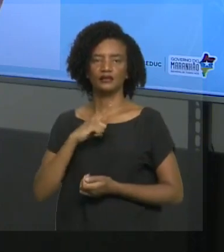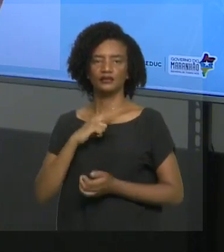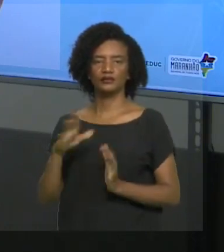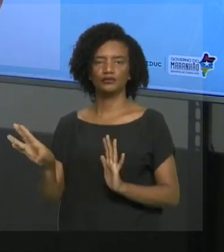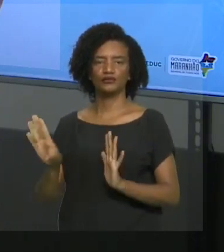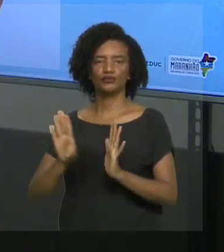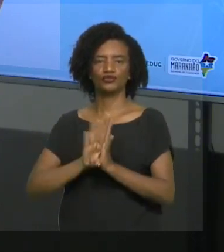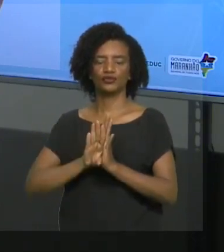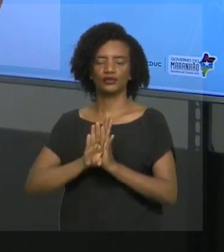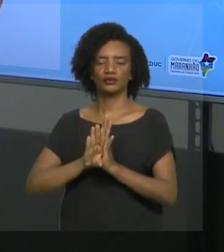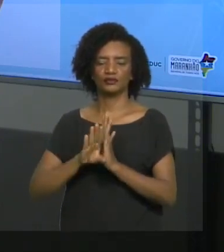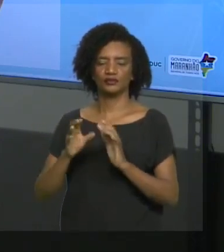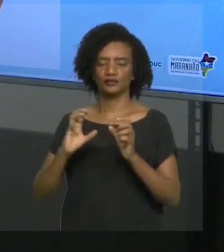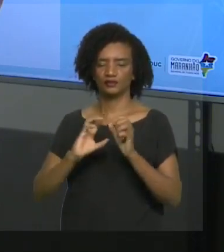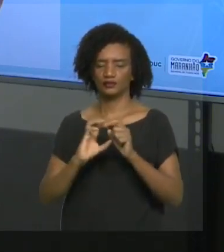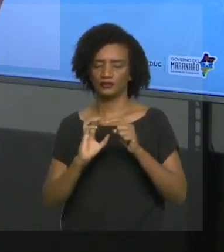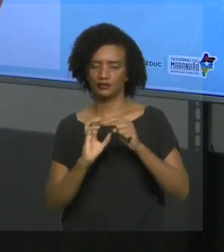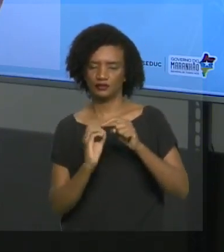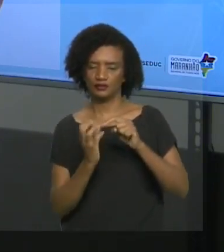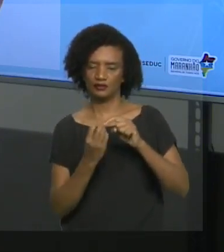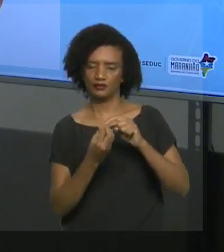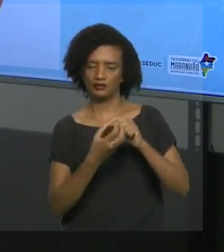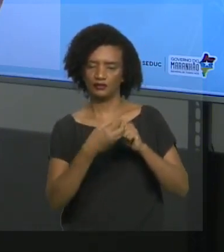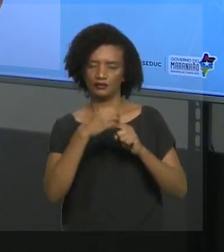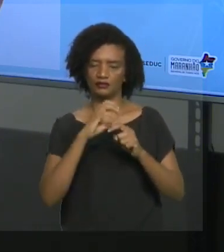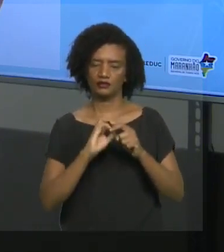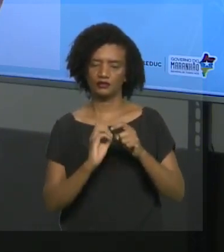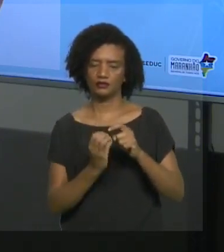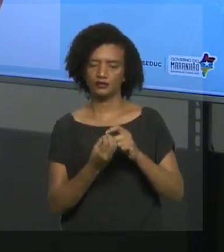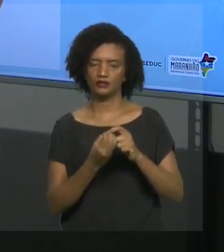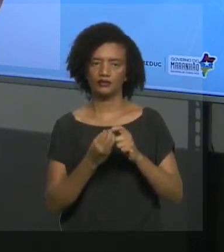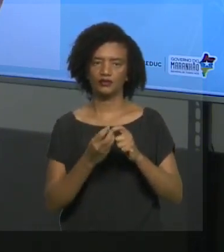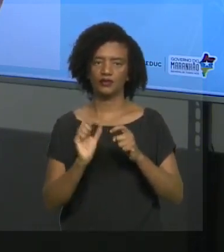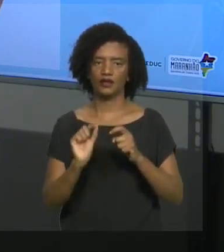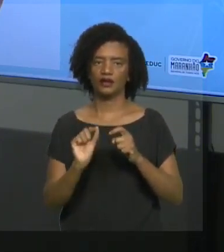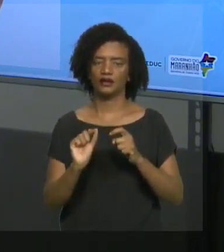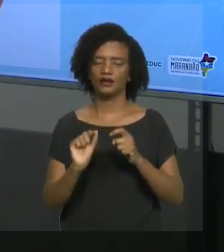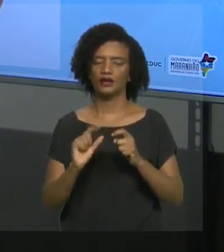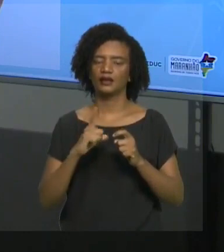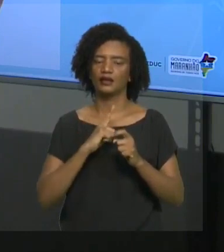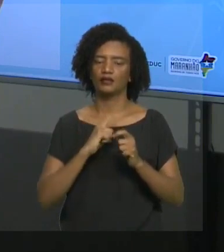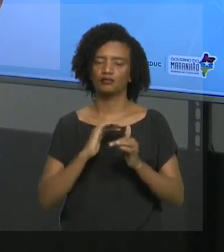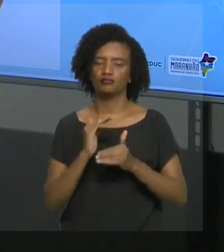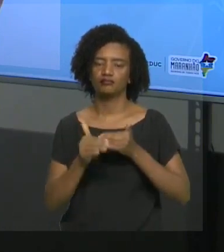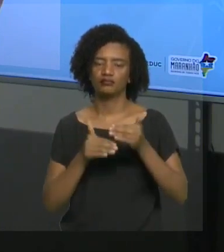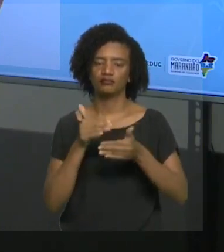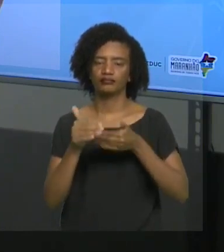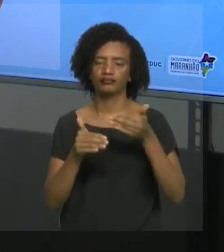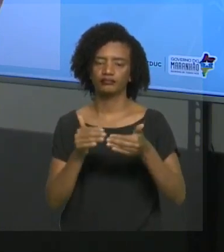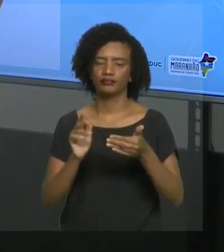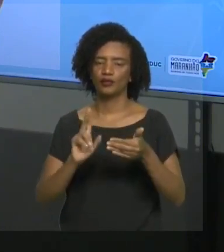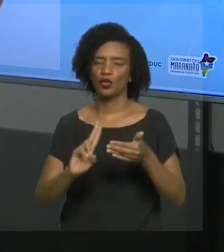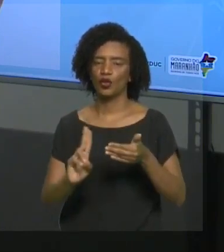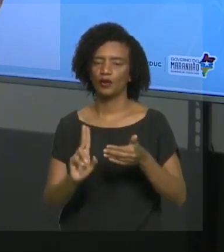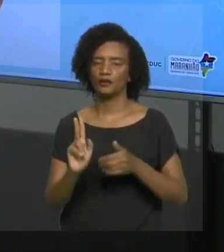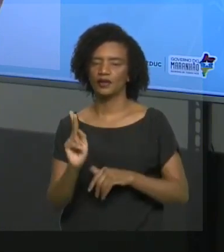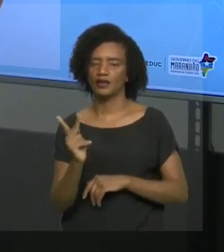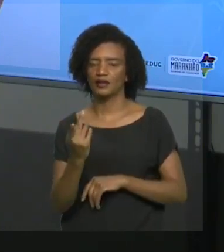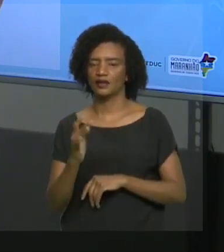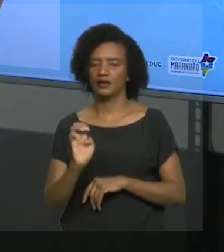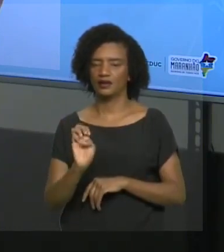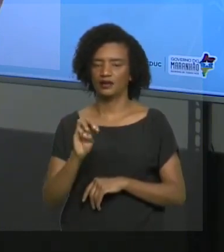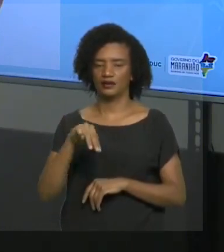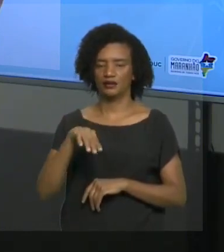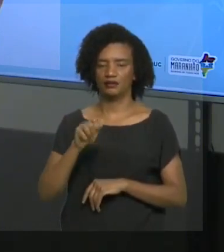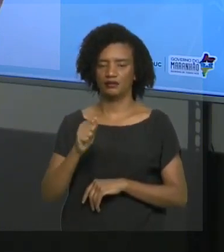capilares, vai ocorrer um processo aqui chamado de hematose. Então, o que é a hematose? Hematose é